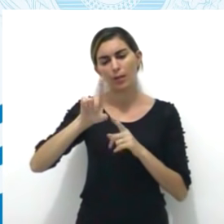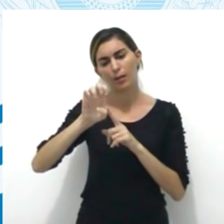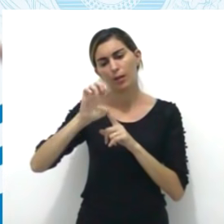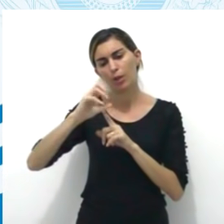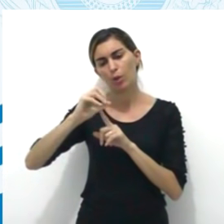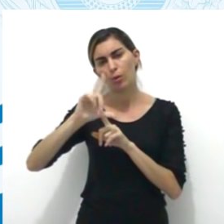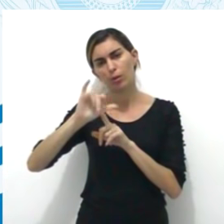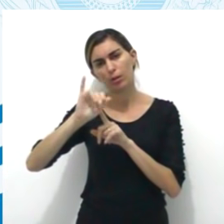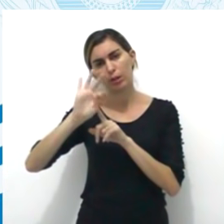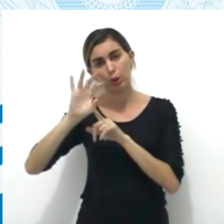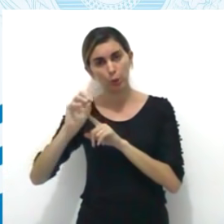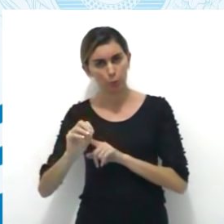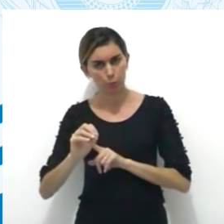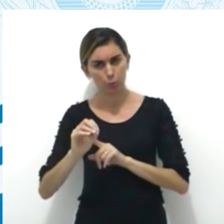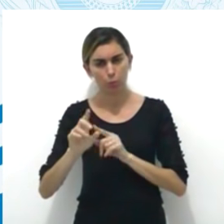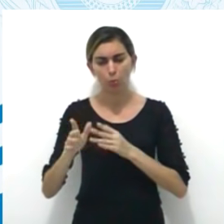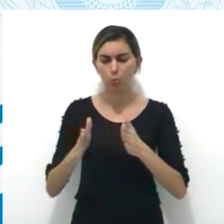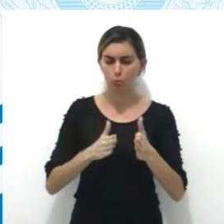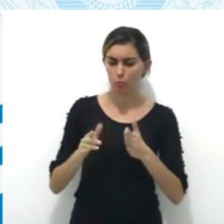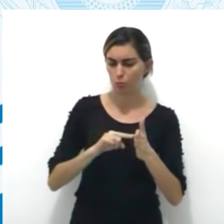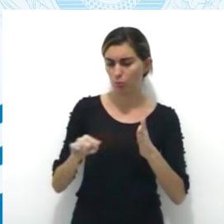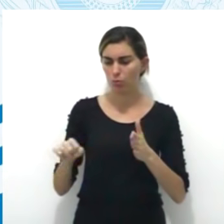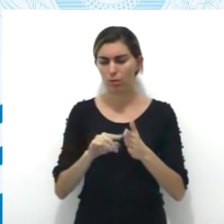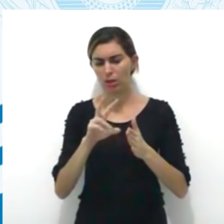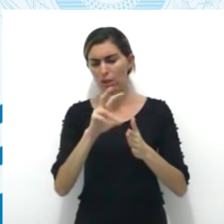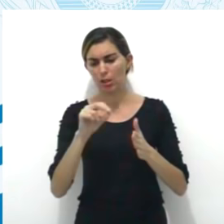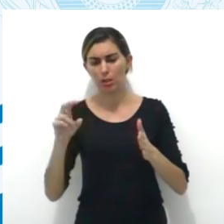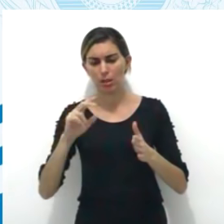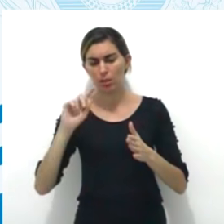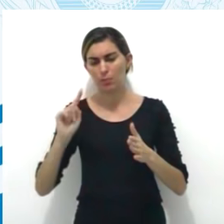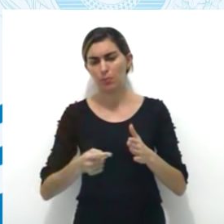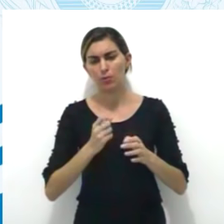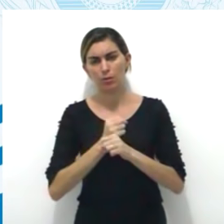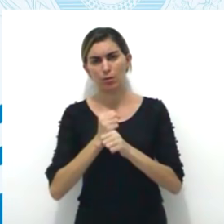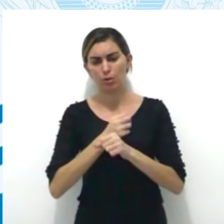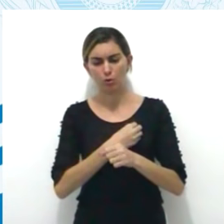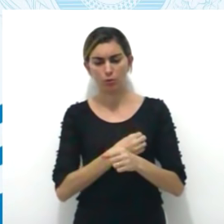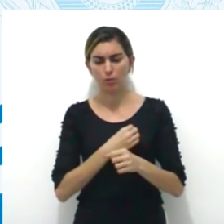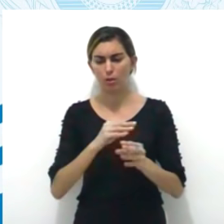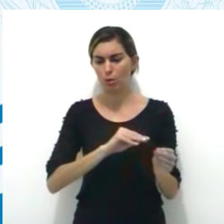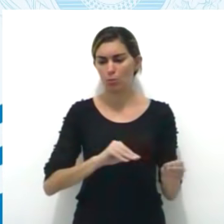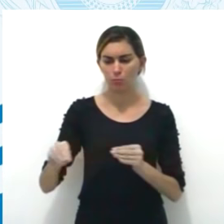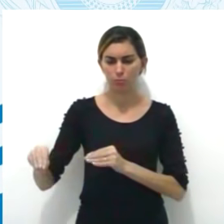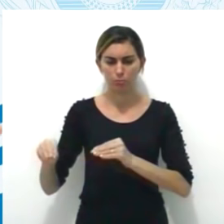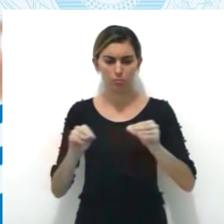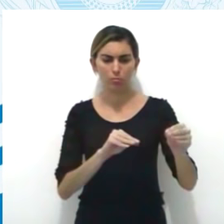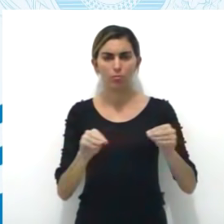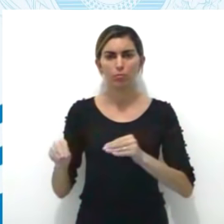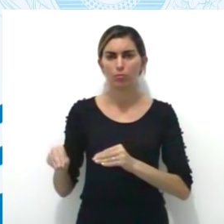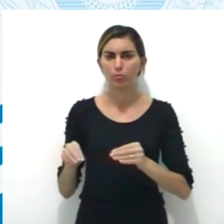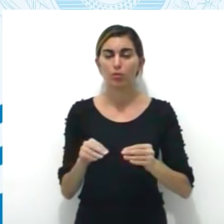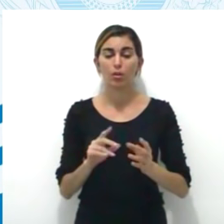né? Então, Paleolítico, duração, 500.000 anos, estilo de vida nômade,